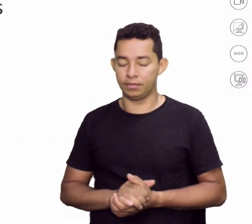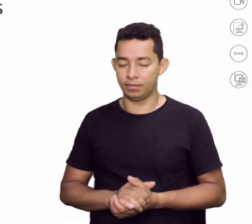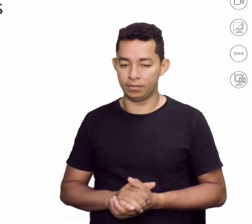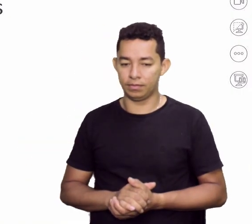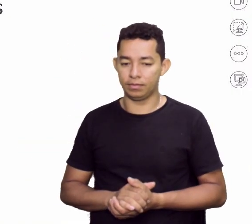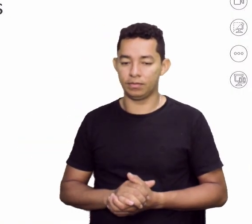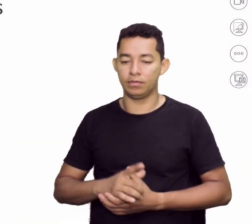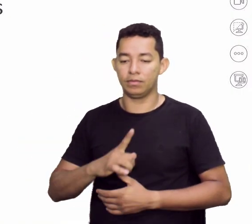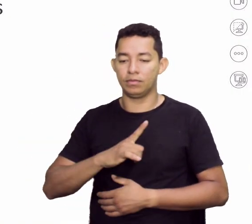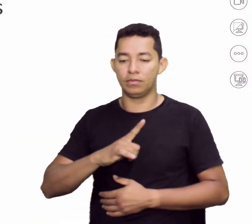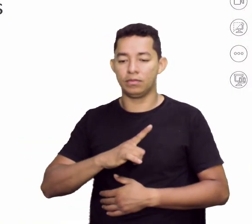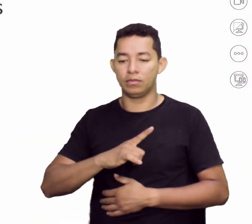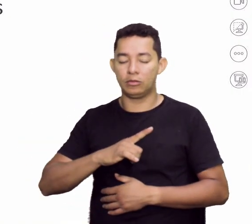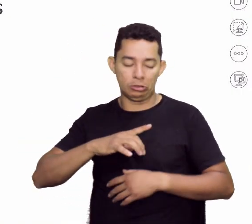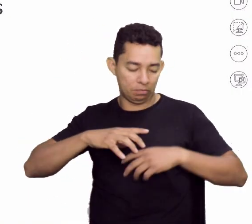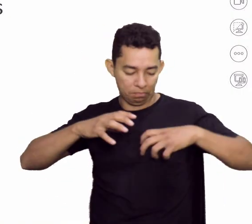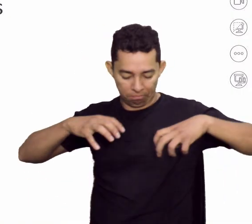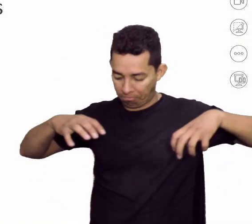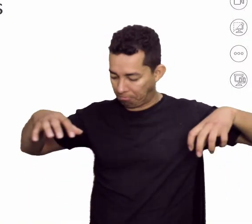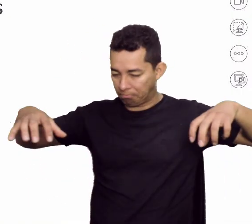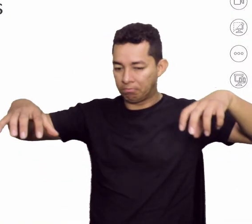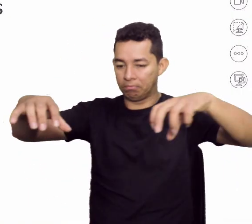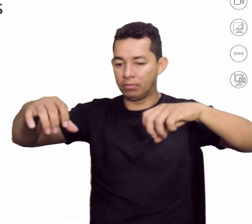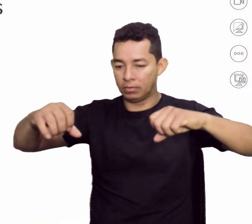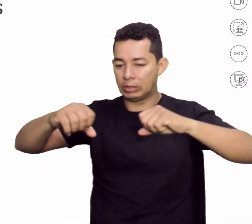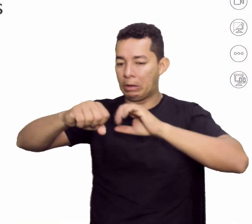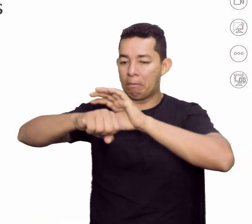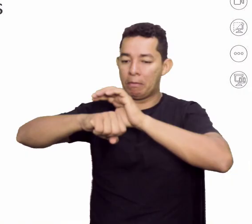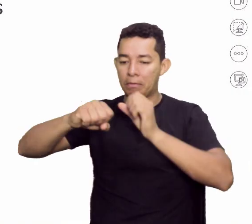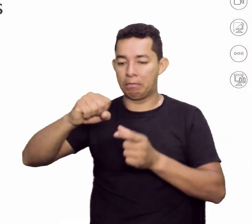uma verdadeira fortaleza